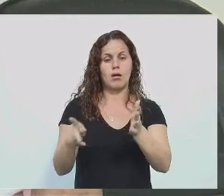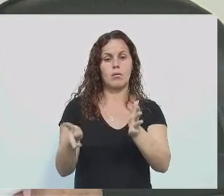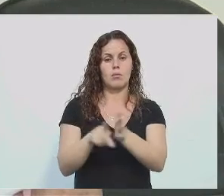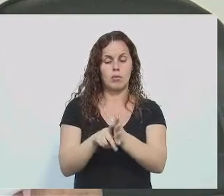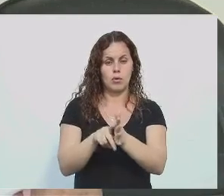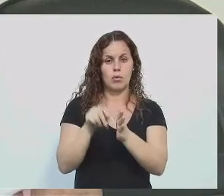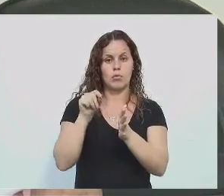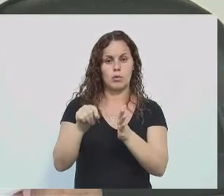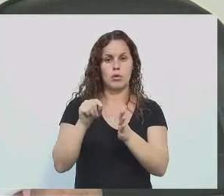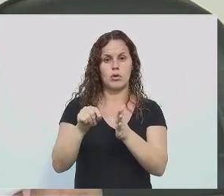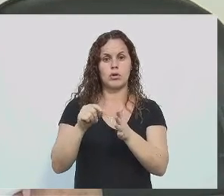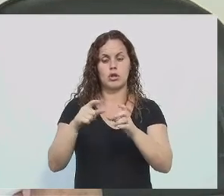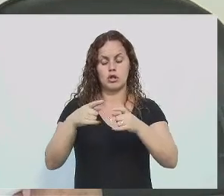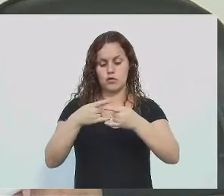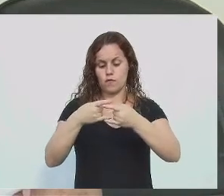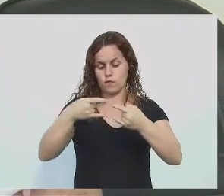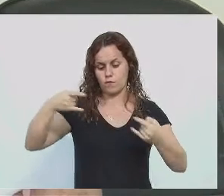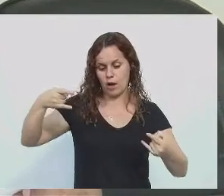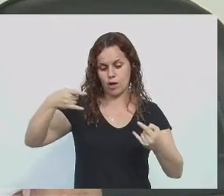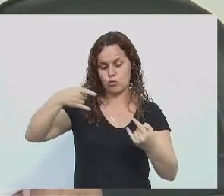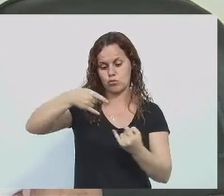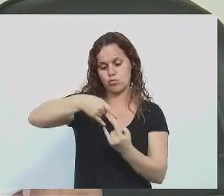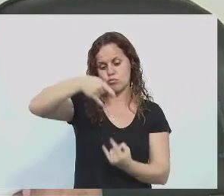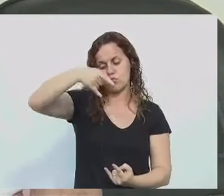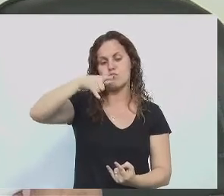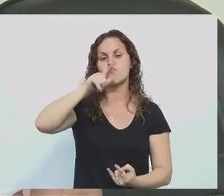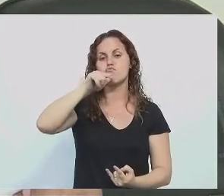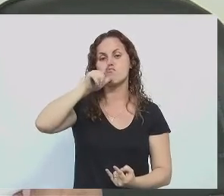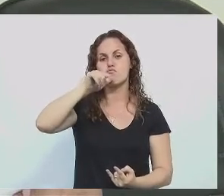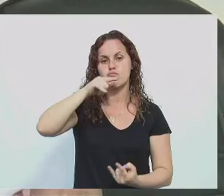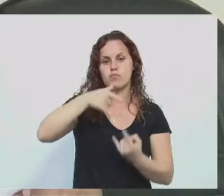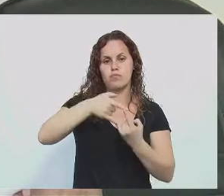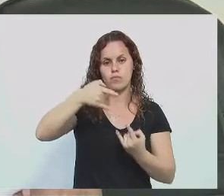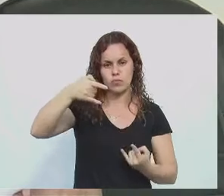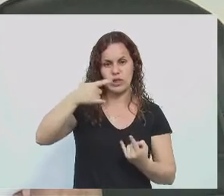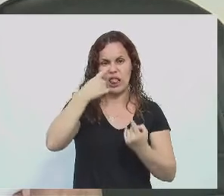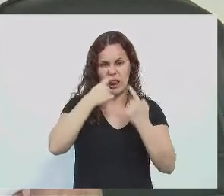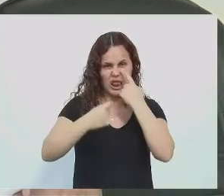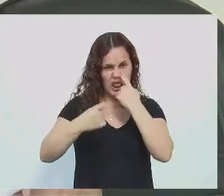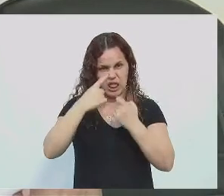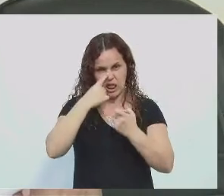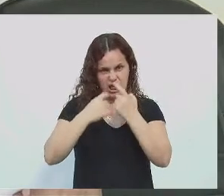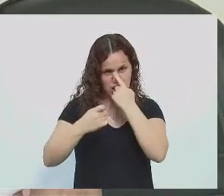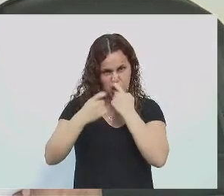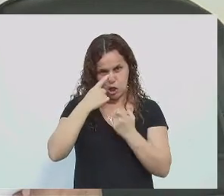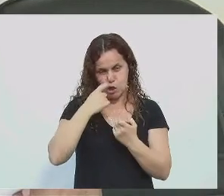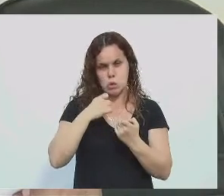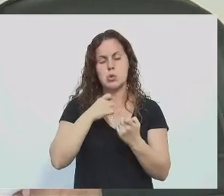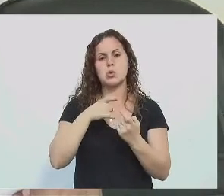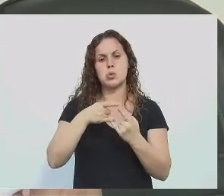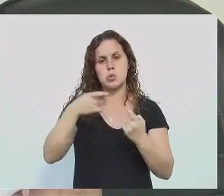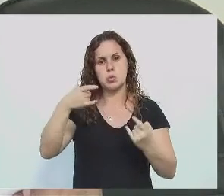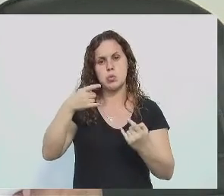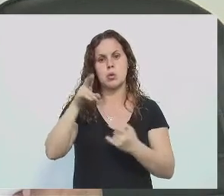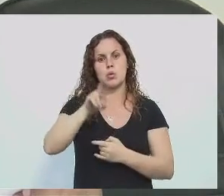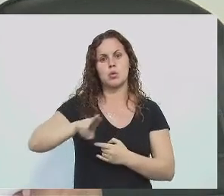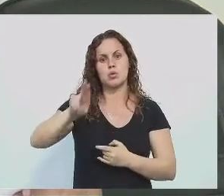de fatura de água, esgoto, taxa de lixo, entrega de documento nas residências dos usuários do